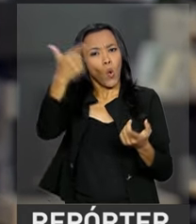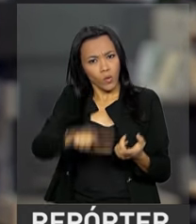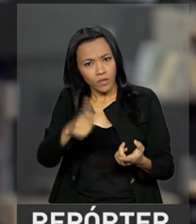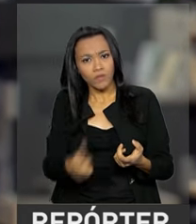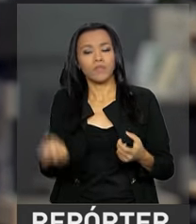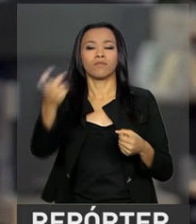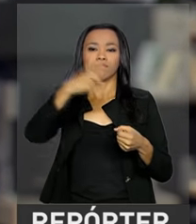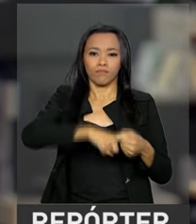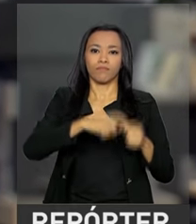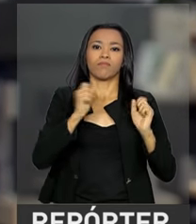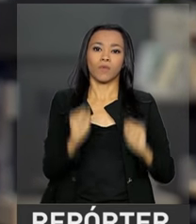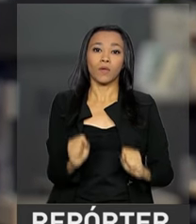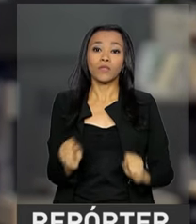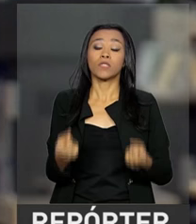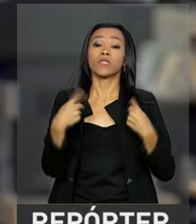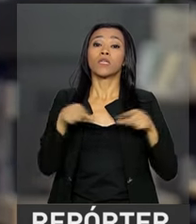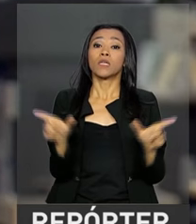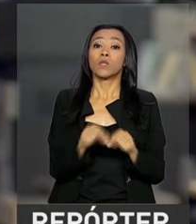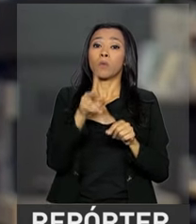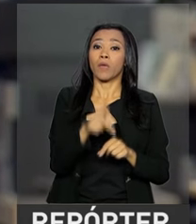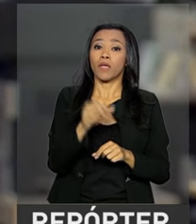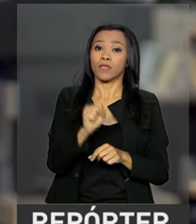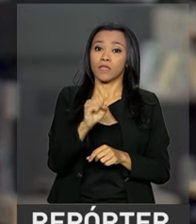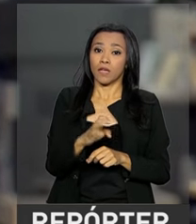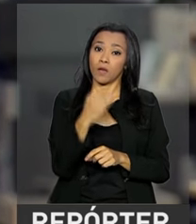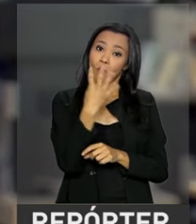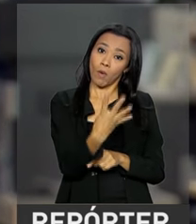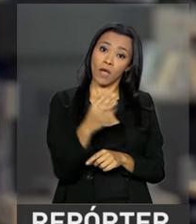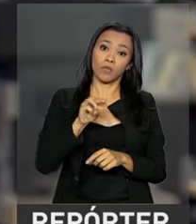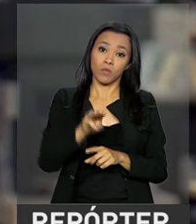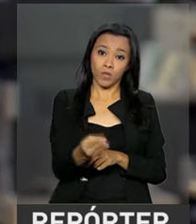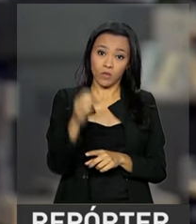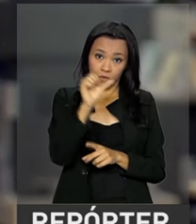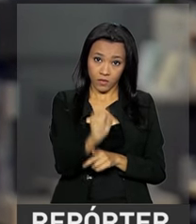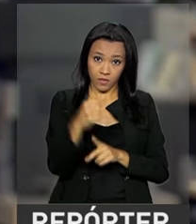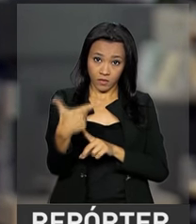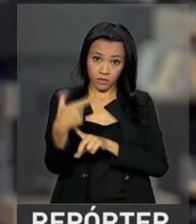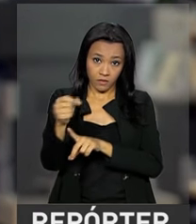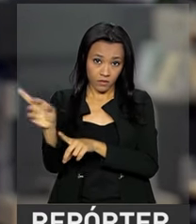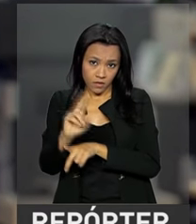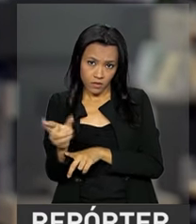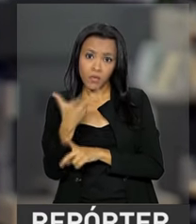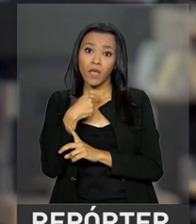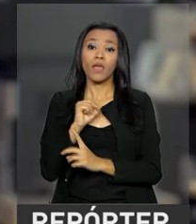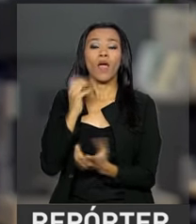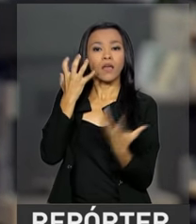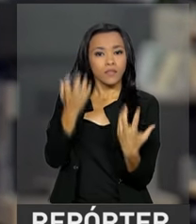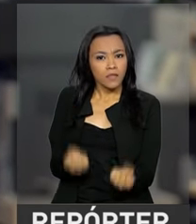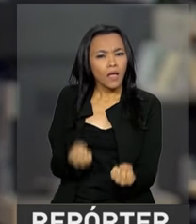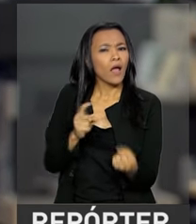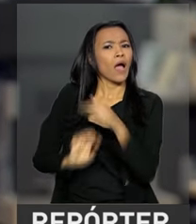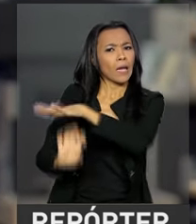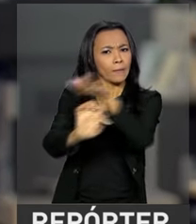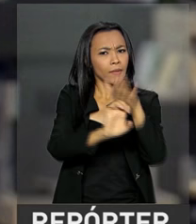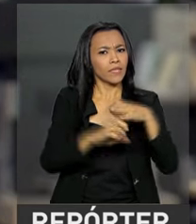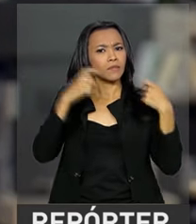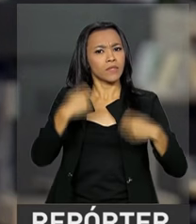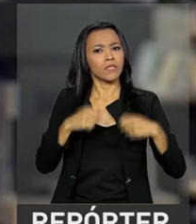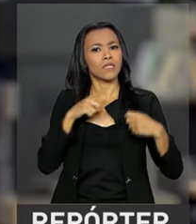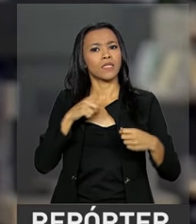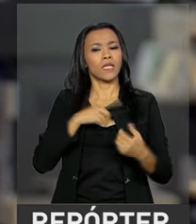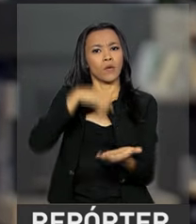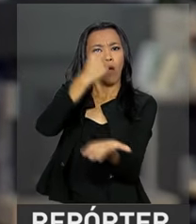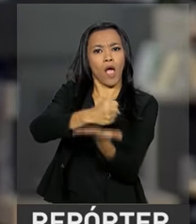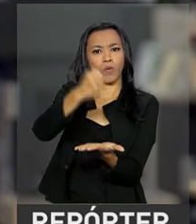no psf já chega a 4 milhões oitocentos e vinte mil reais para aderir ao psr a empresa deve ter um acordo coletivo